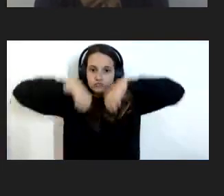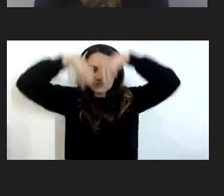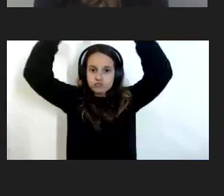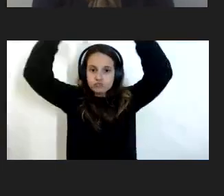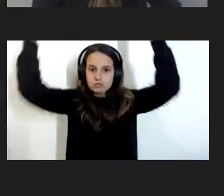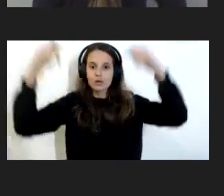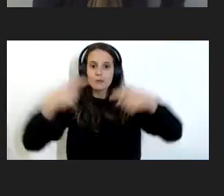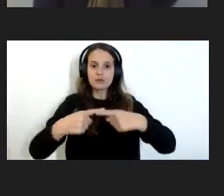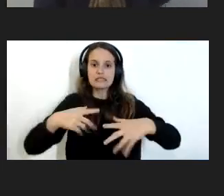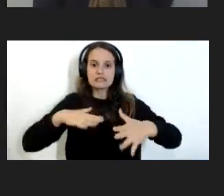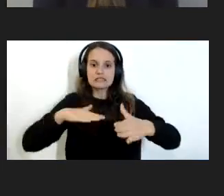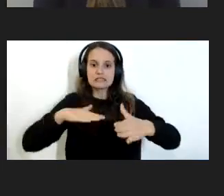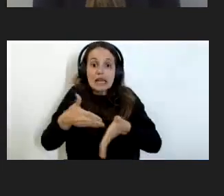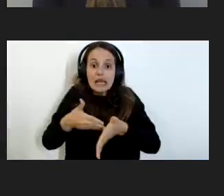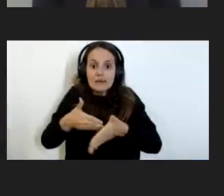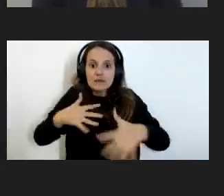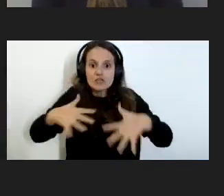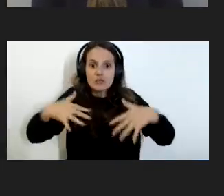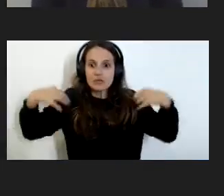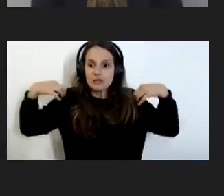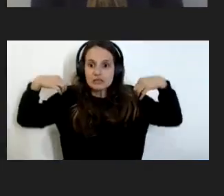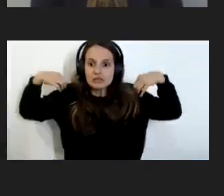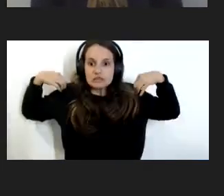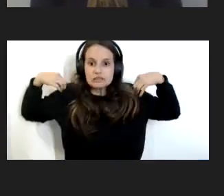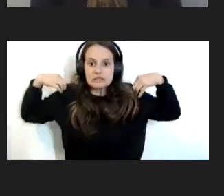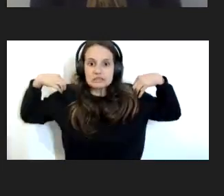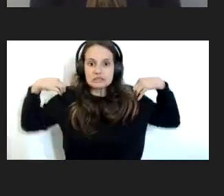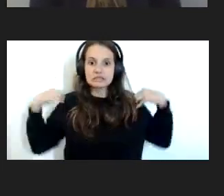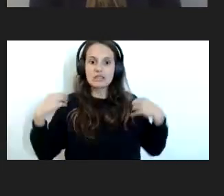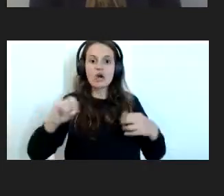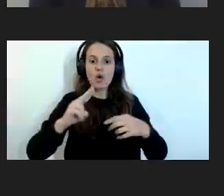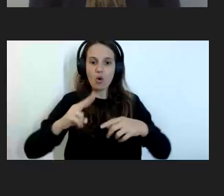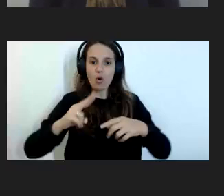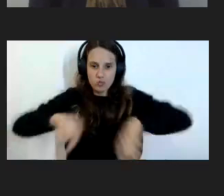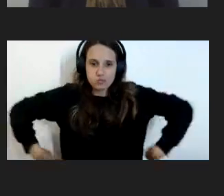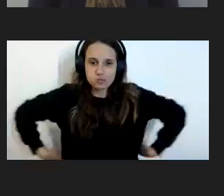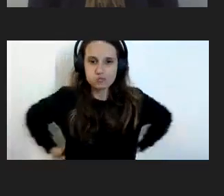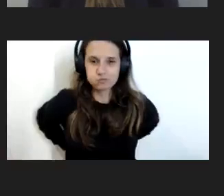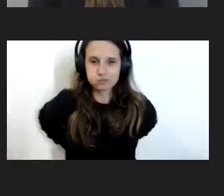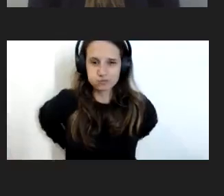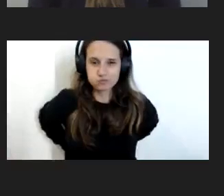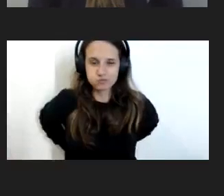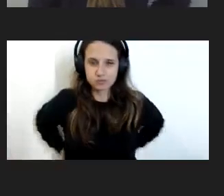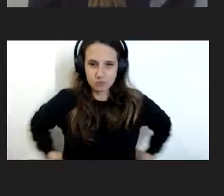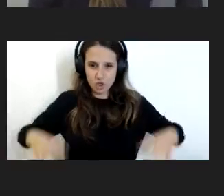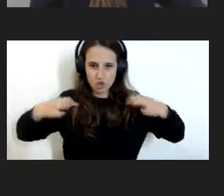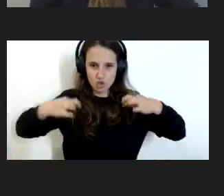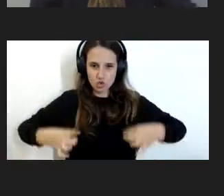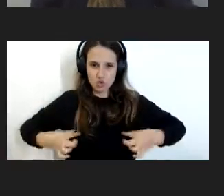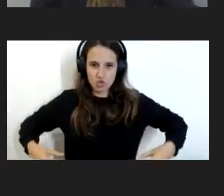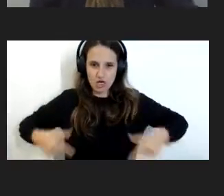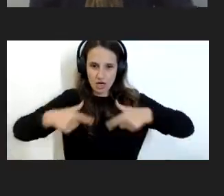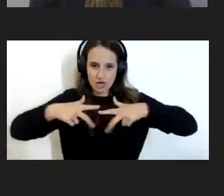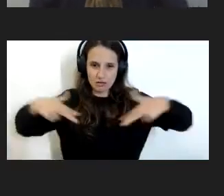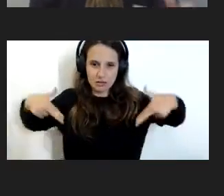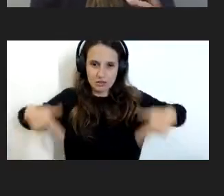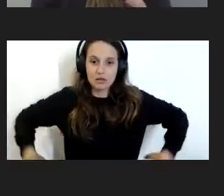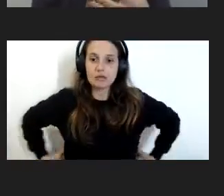Ou tirar coisa aqui, a questão do sutiã aqui, tirar aquele coisa do sutiã.